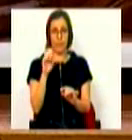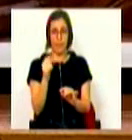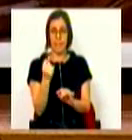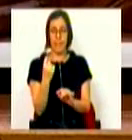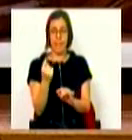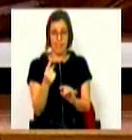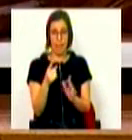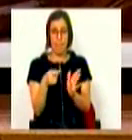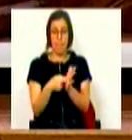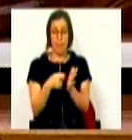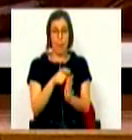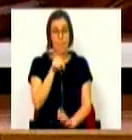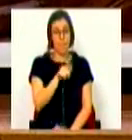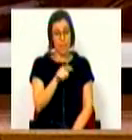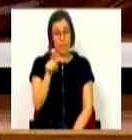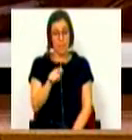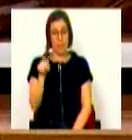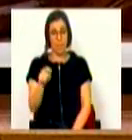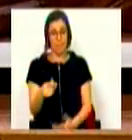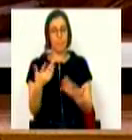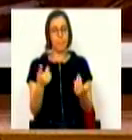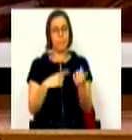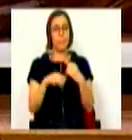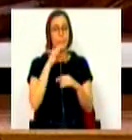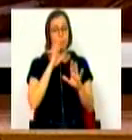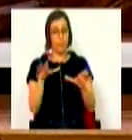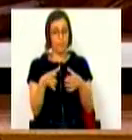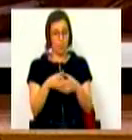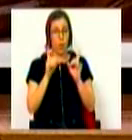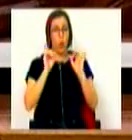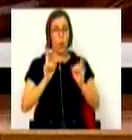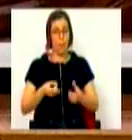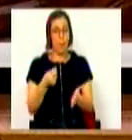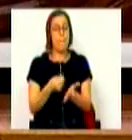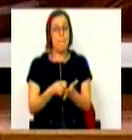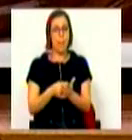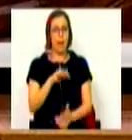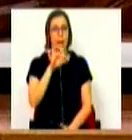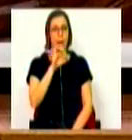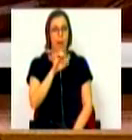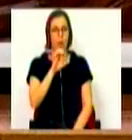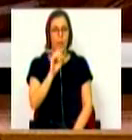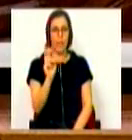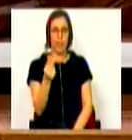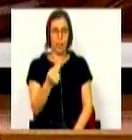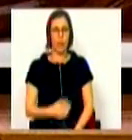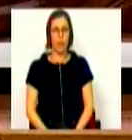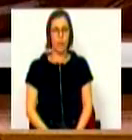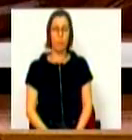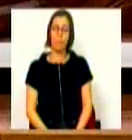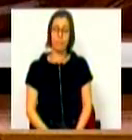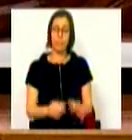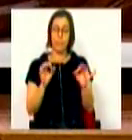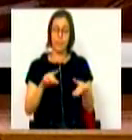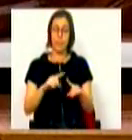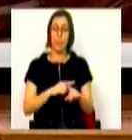332,30 € que pagavam mensalmente, a sua família passará a pagar 80 €. No final